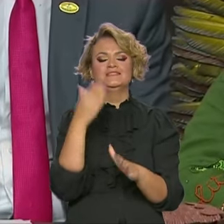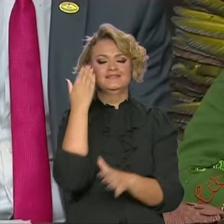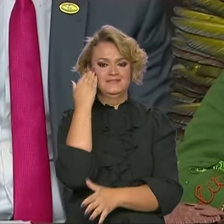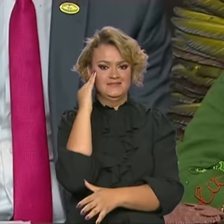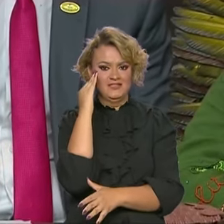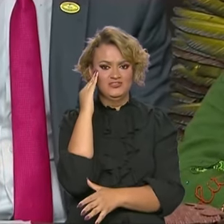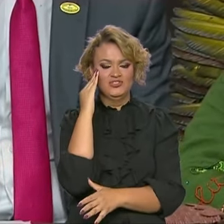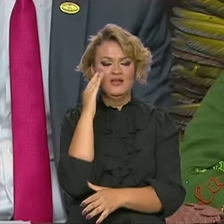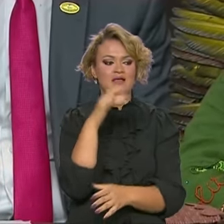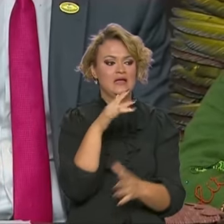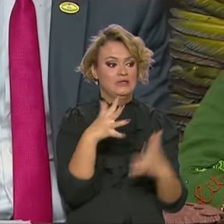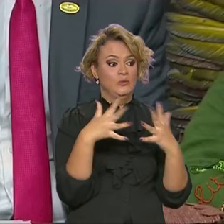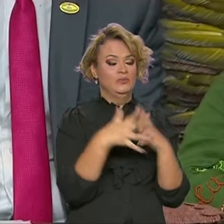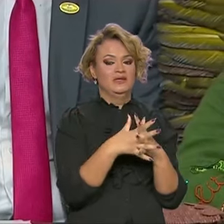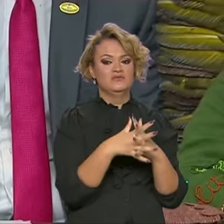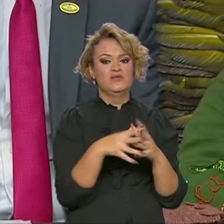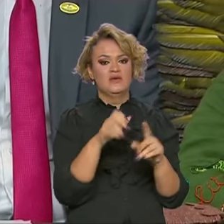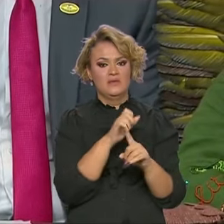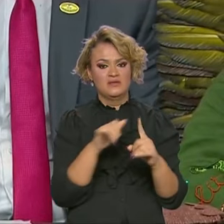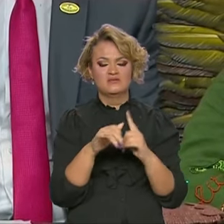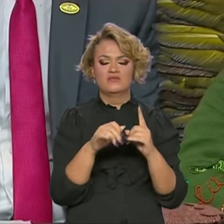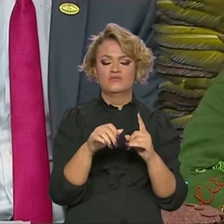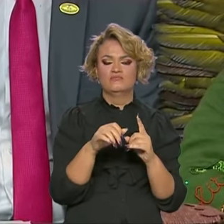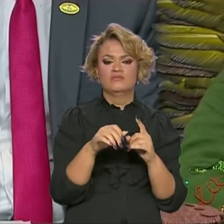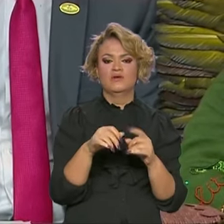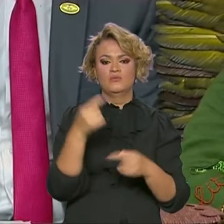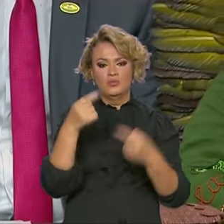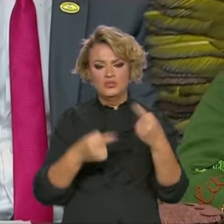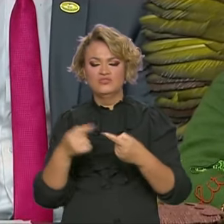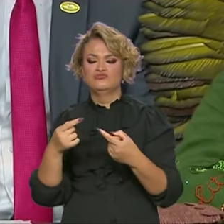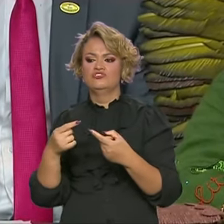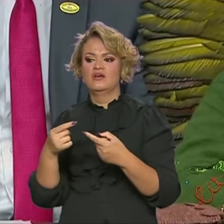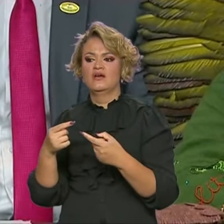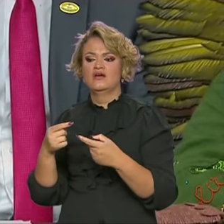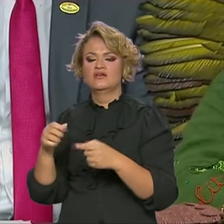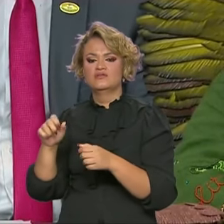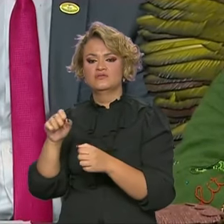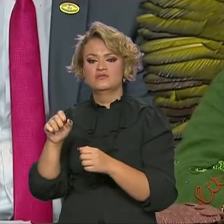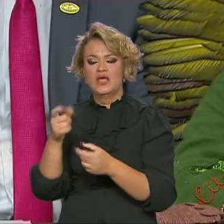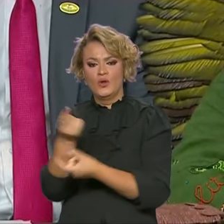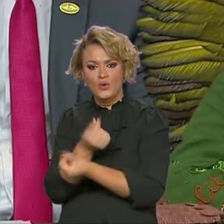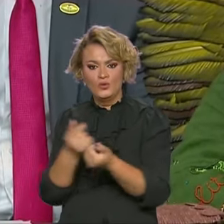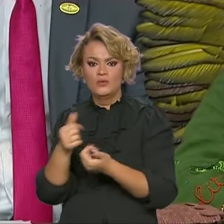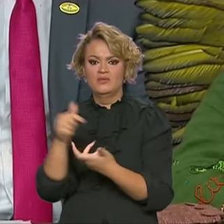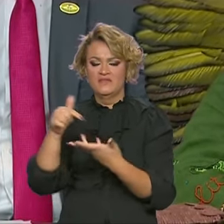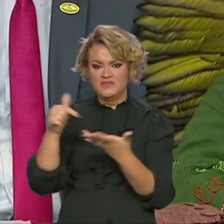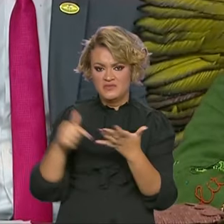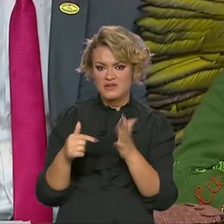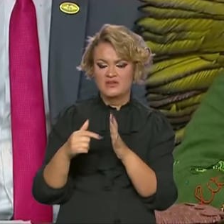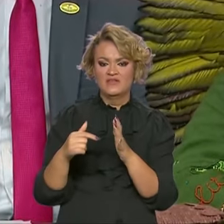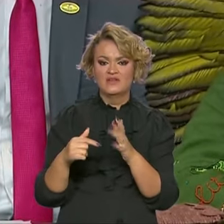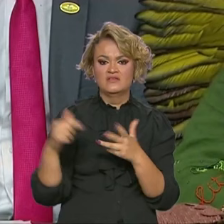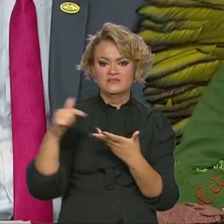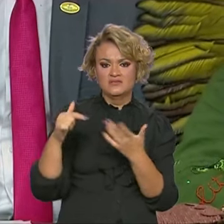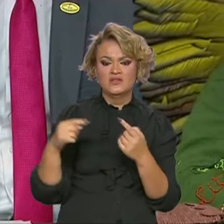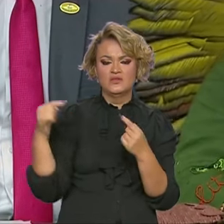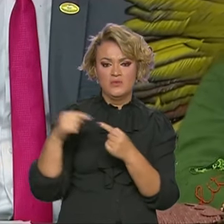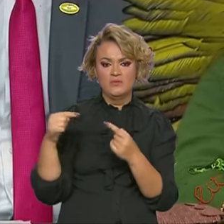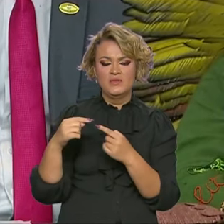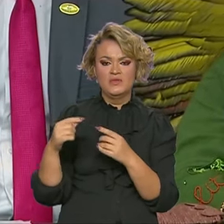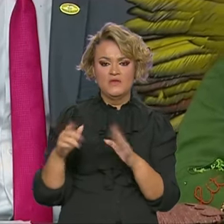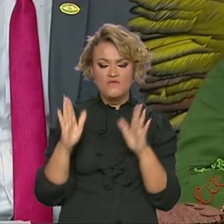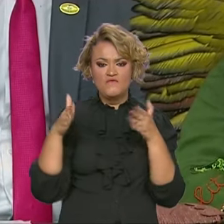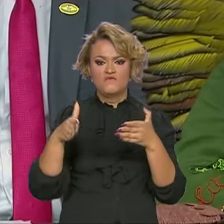equação social, política, ambiental e econômica, que reclama um